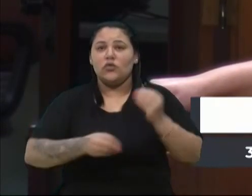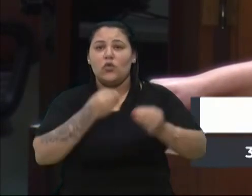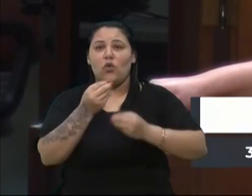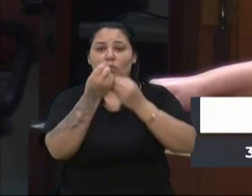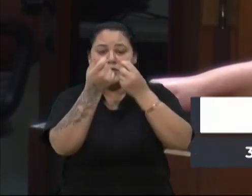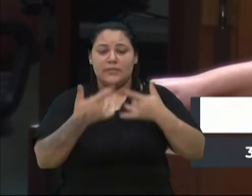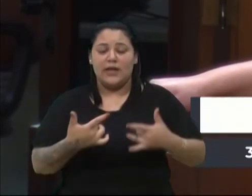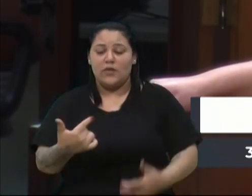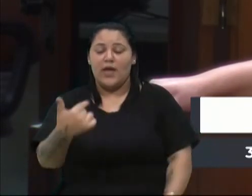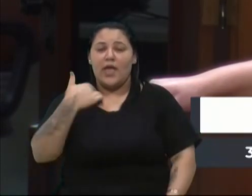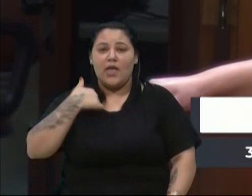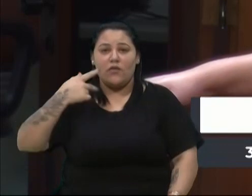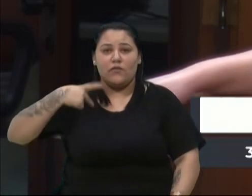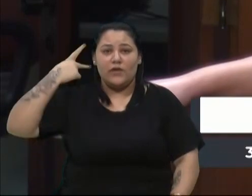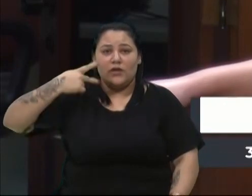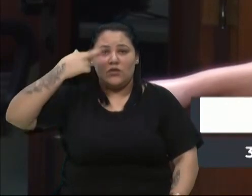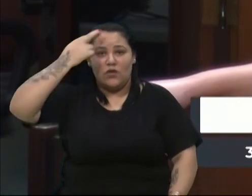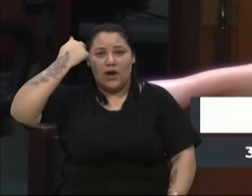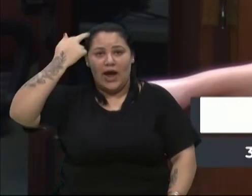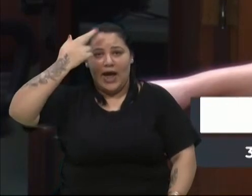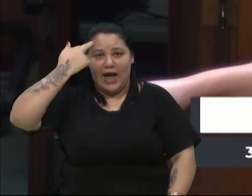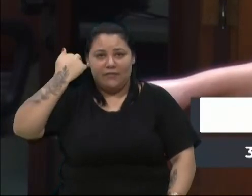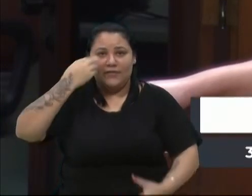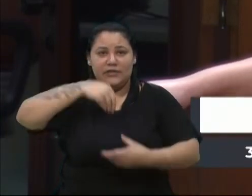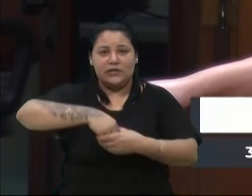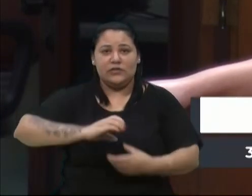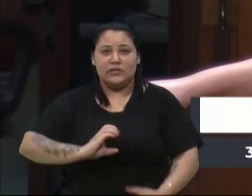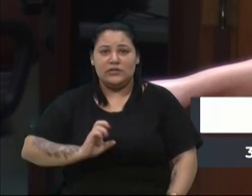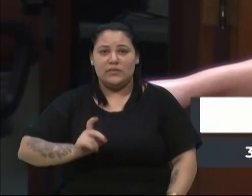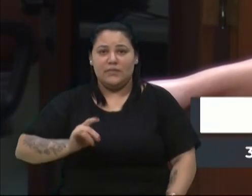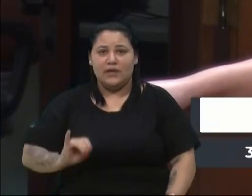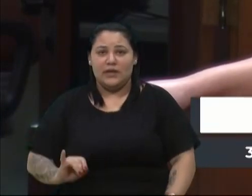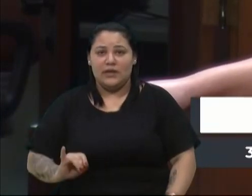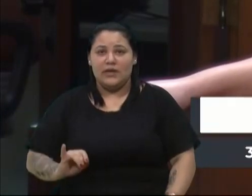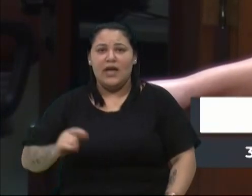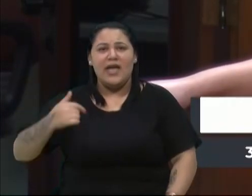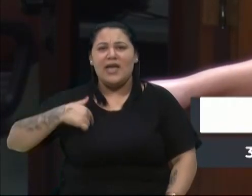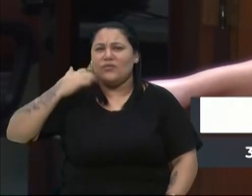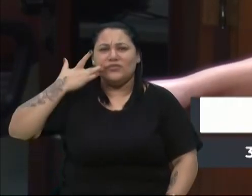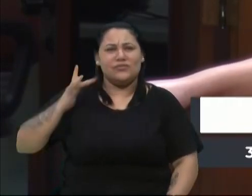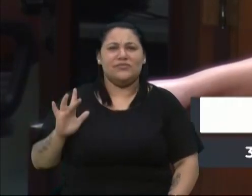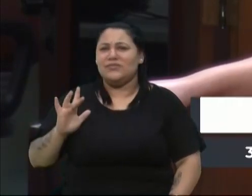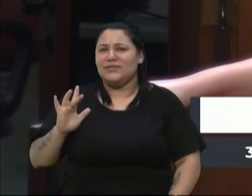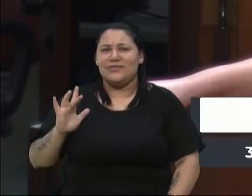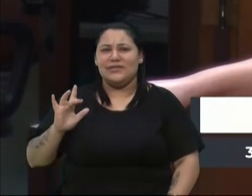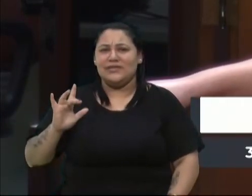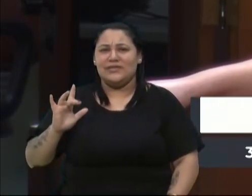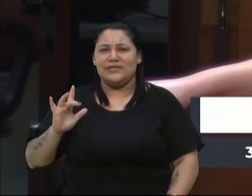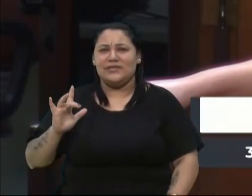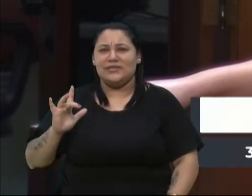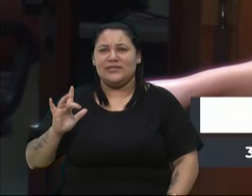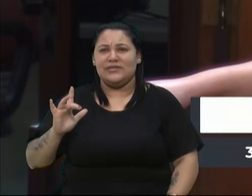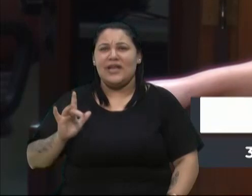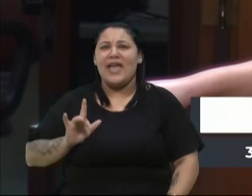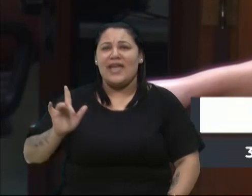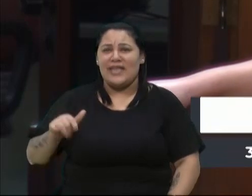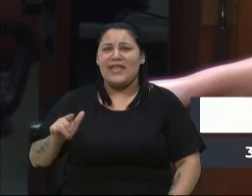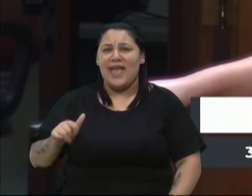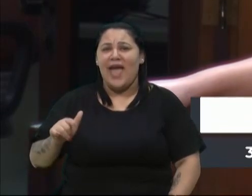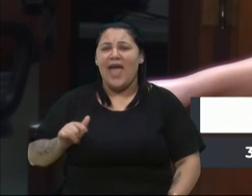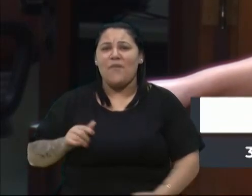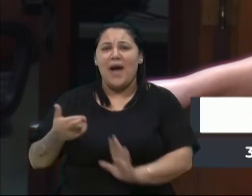citado eu e o vereador Rafael Bueno dentro da CPI. Eu não sabia que era uma prerrogativa da